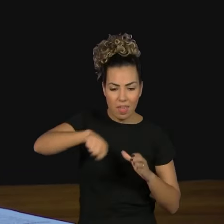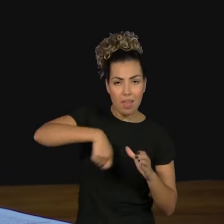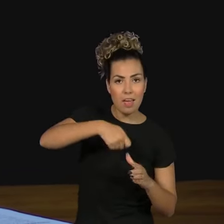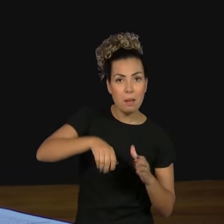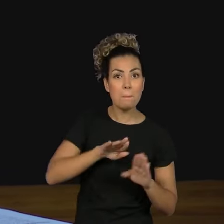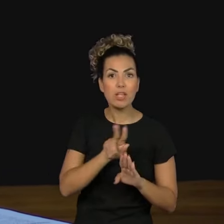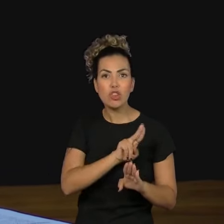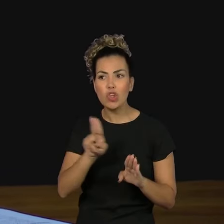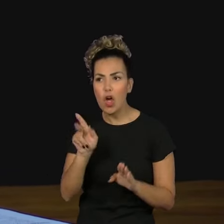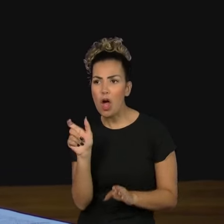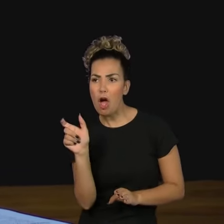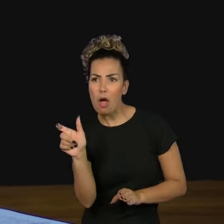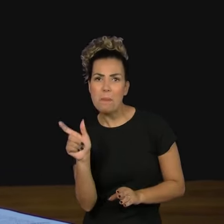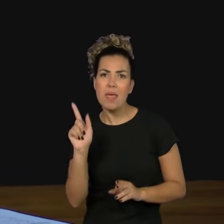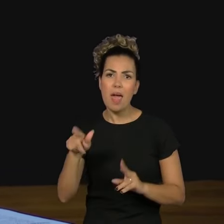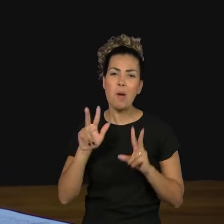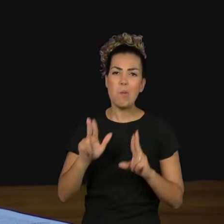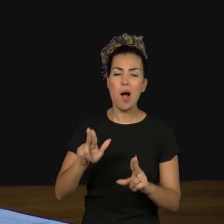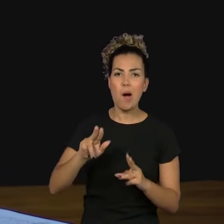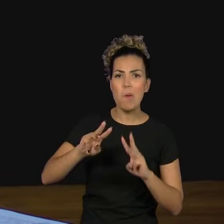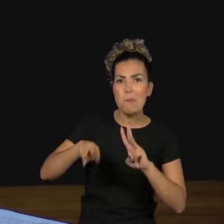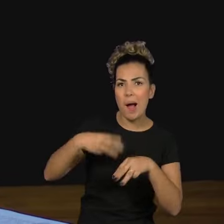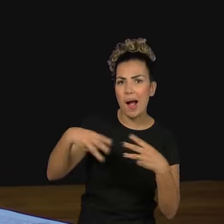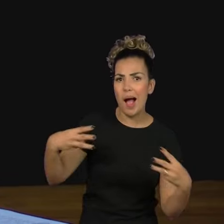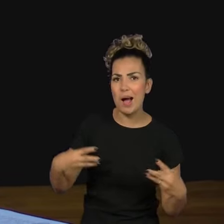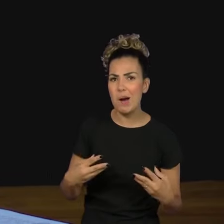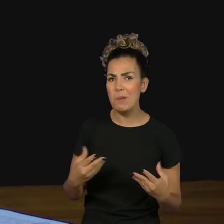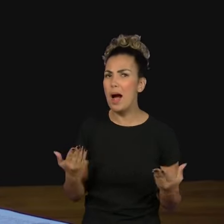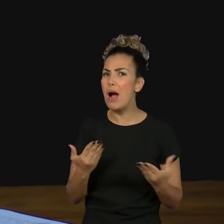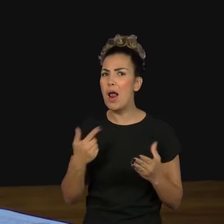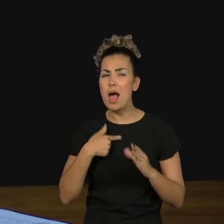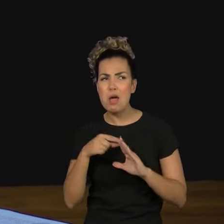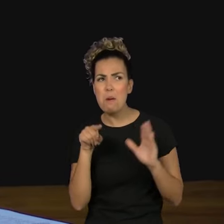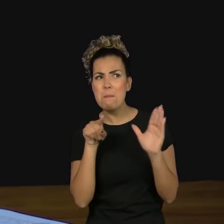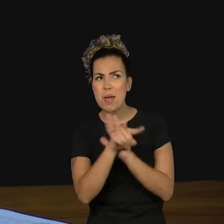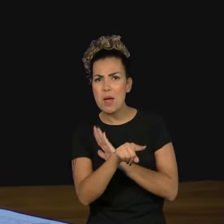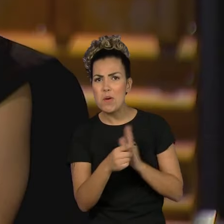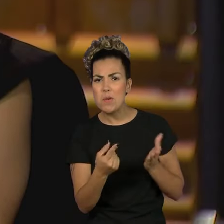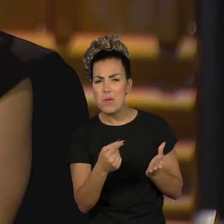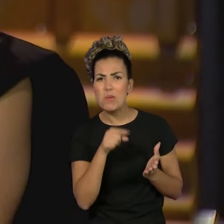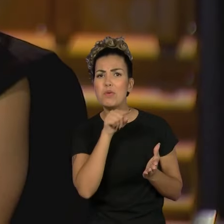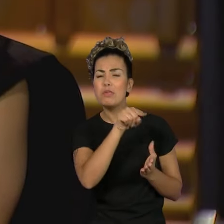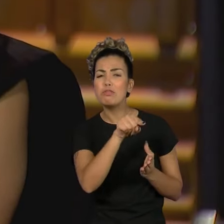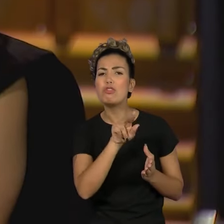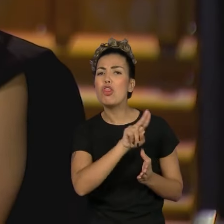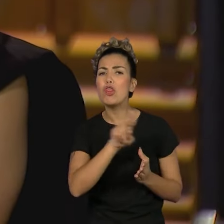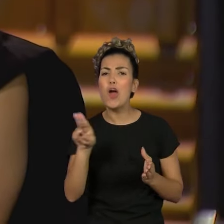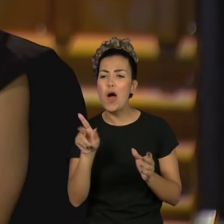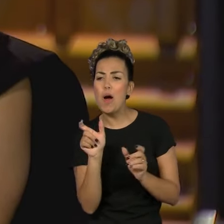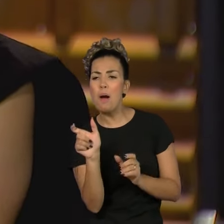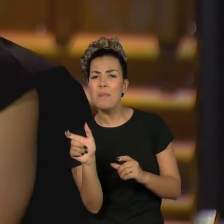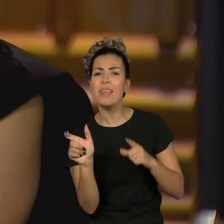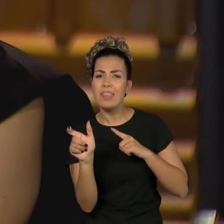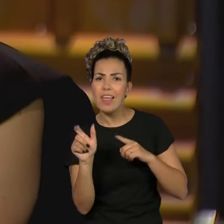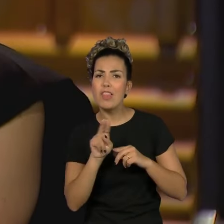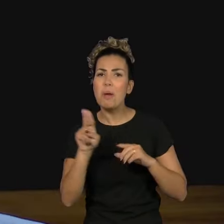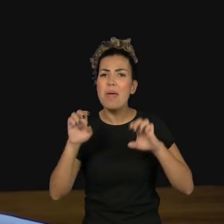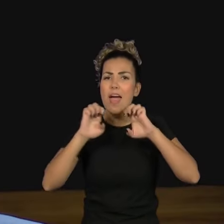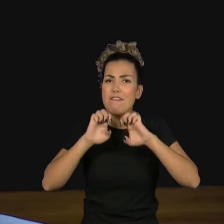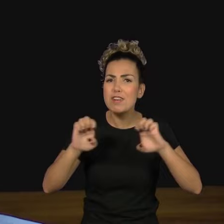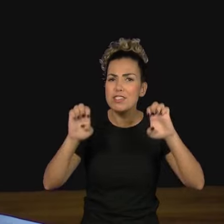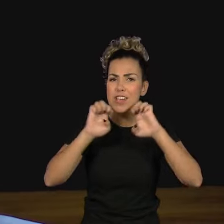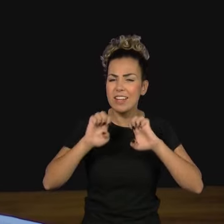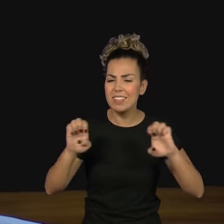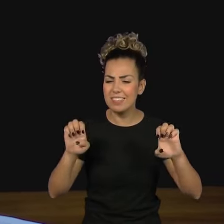Paulo Câmara eu quero saber da minha convidada cientista política carô Evangelista